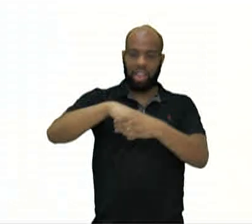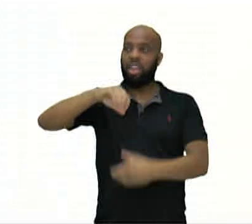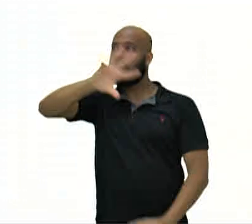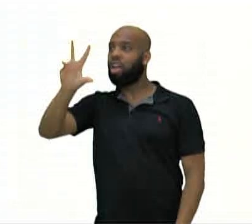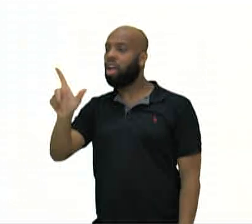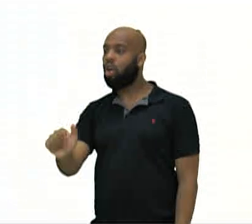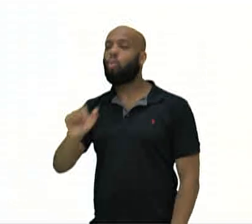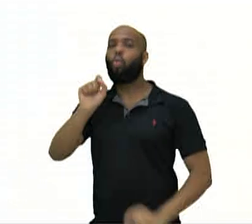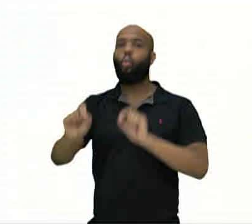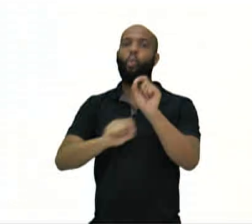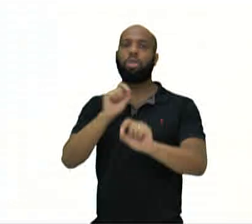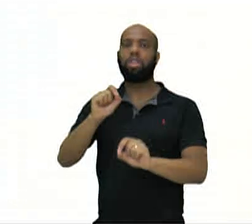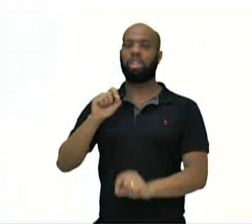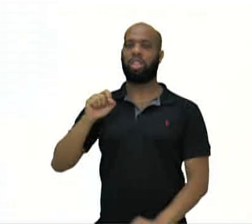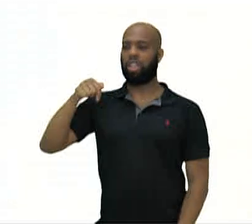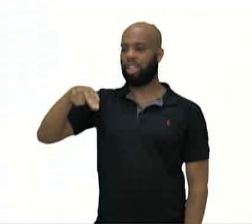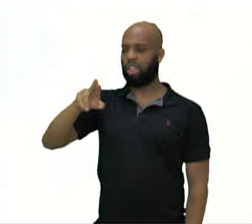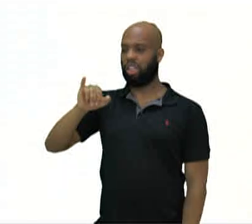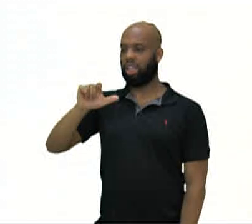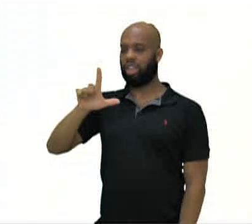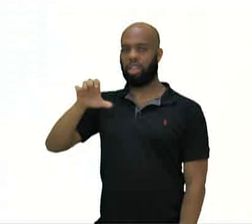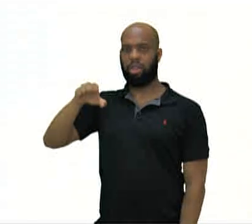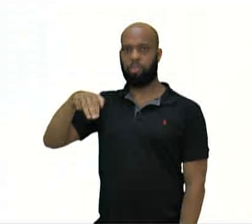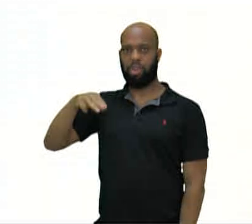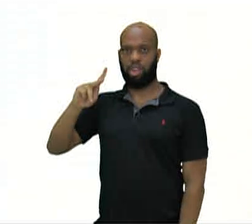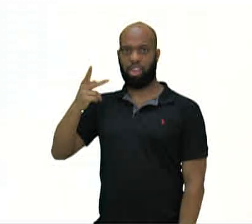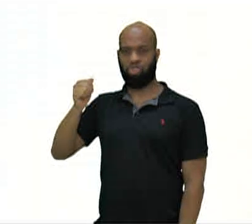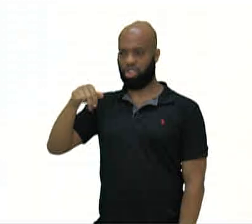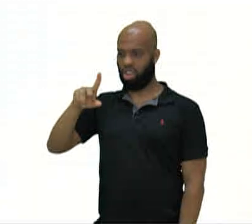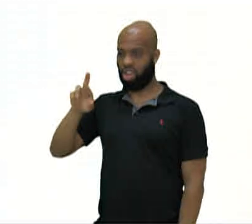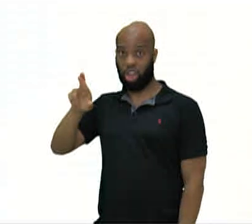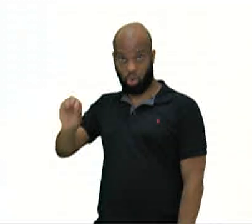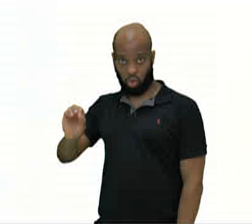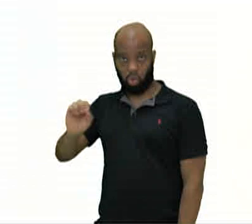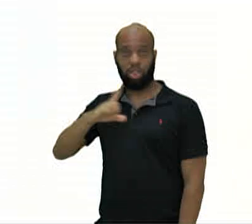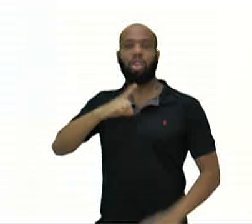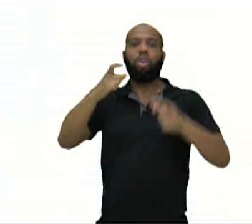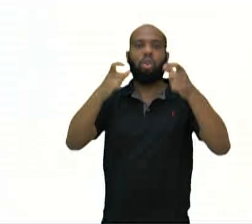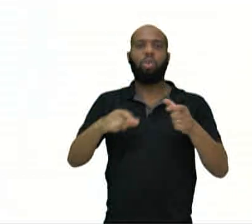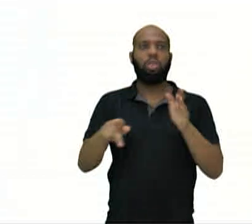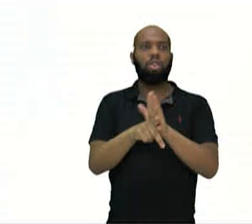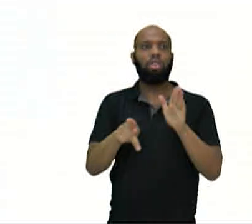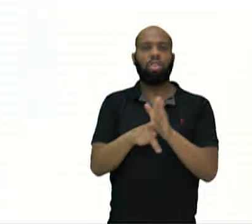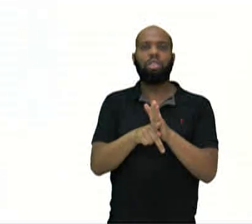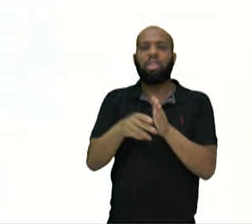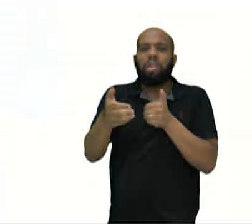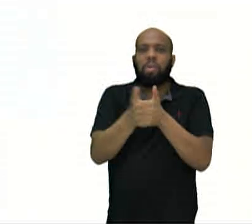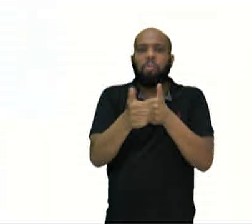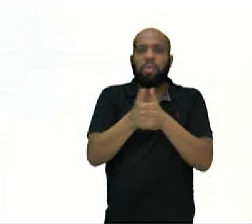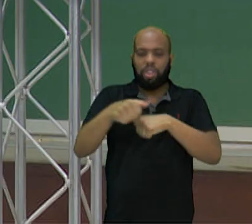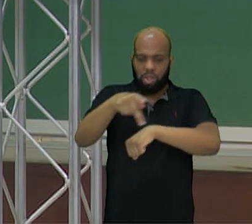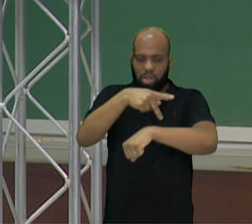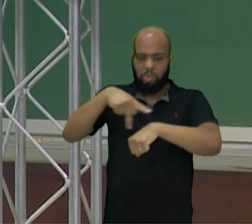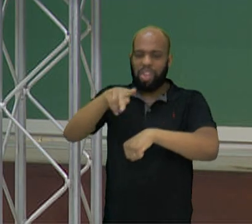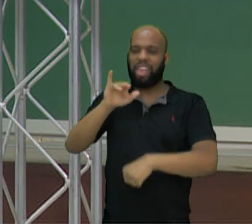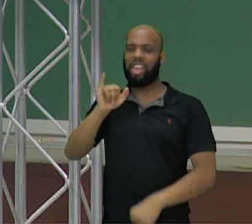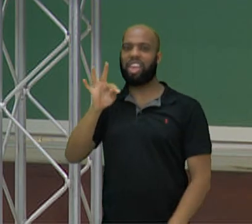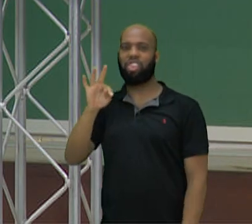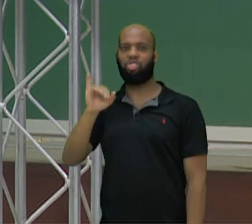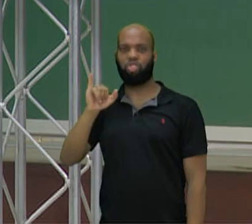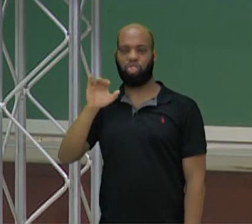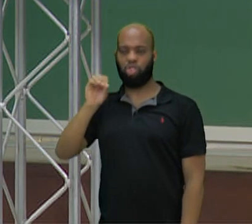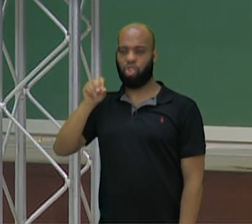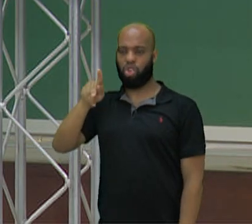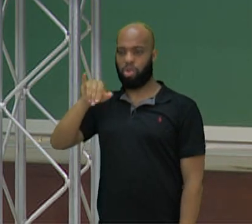tal Kilimanjaro, né? O Kilimanjaro, ele fica ali no Planalto da Etiópia, onde pega ali